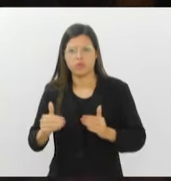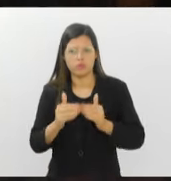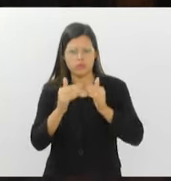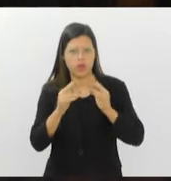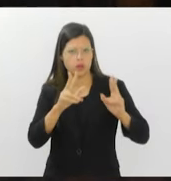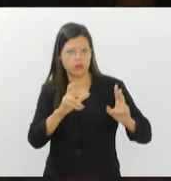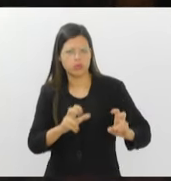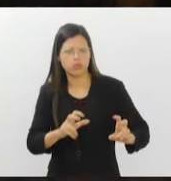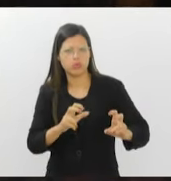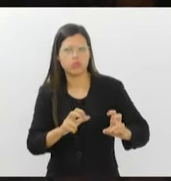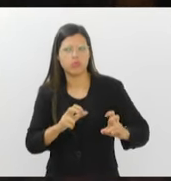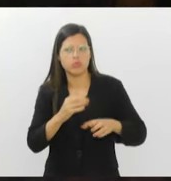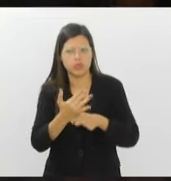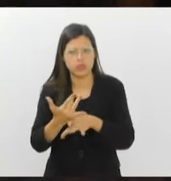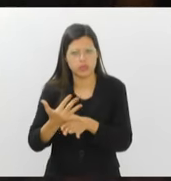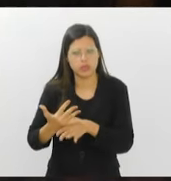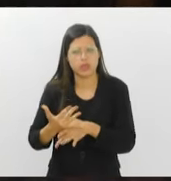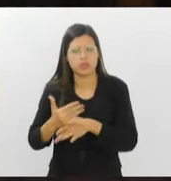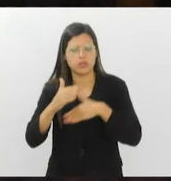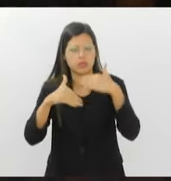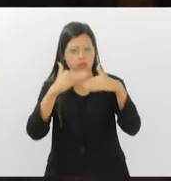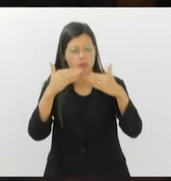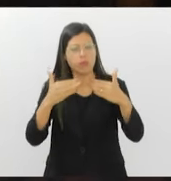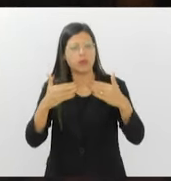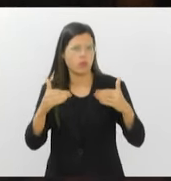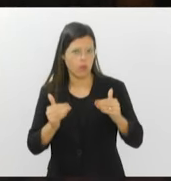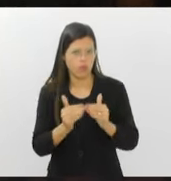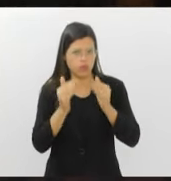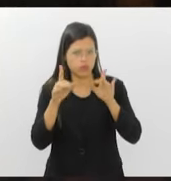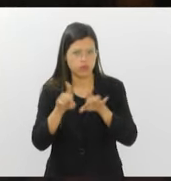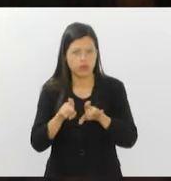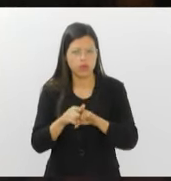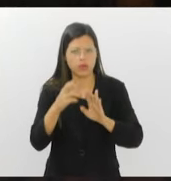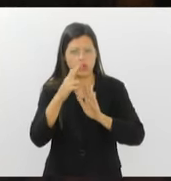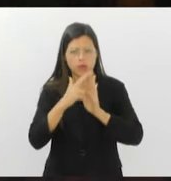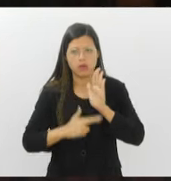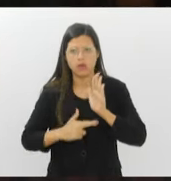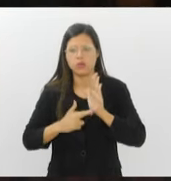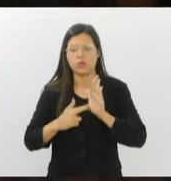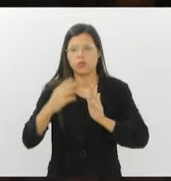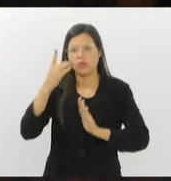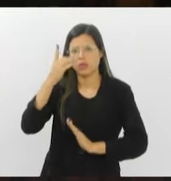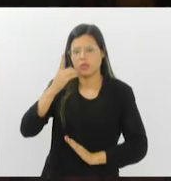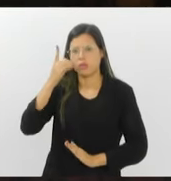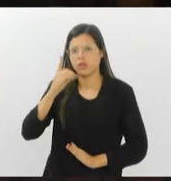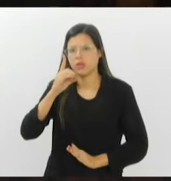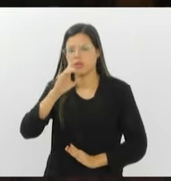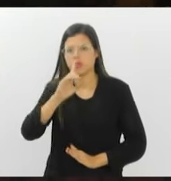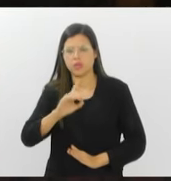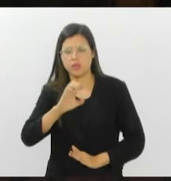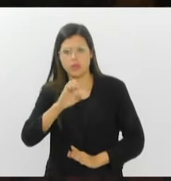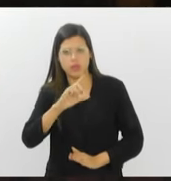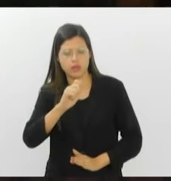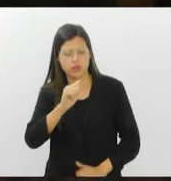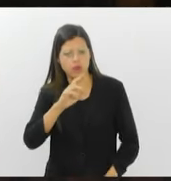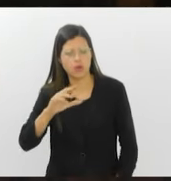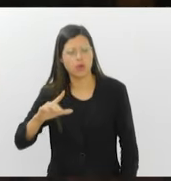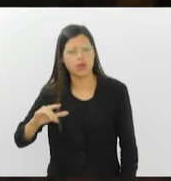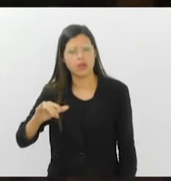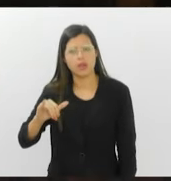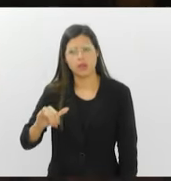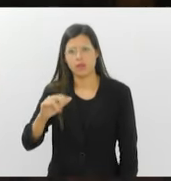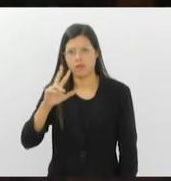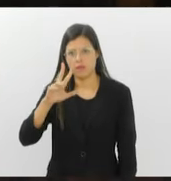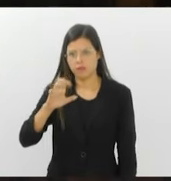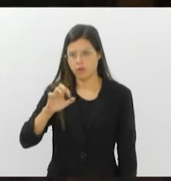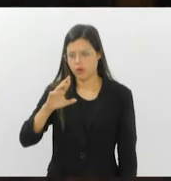de Desenvolvimento Regional, favorável. Relatores, deputados Guilherme De Laroli, Verônica Lima e Chico